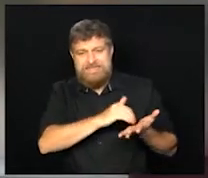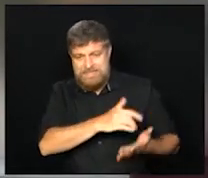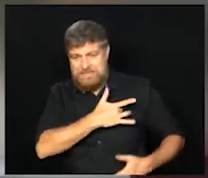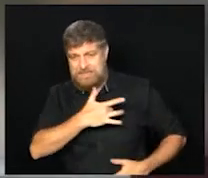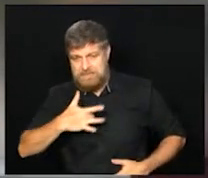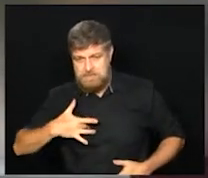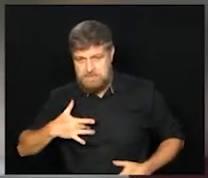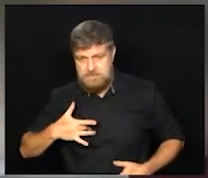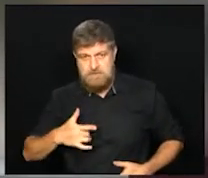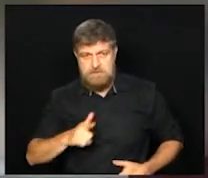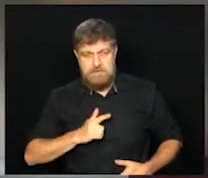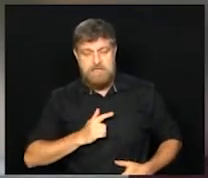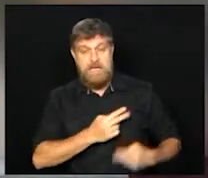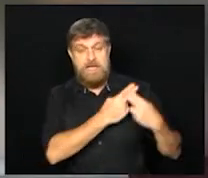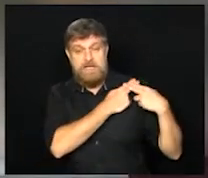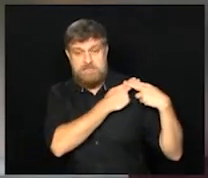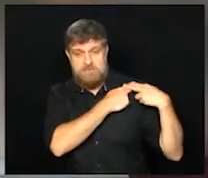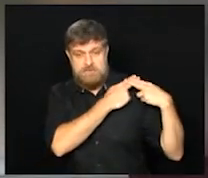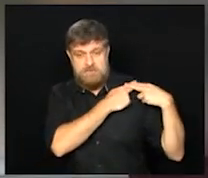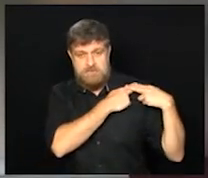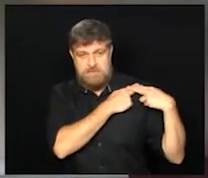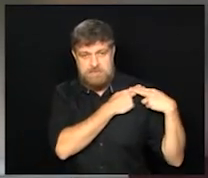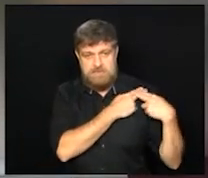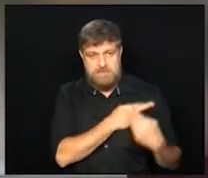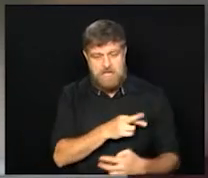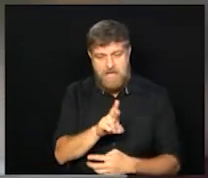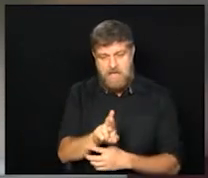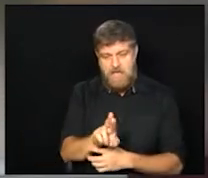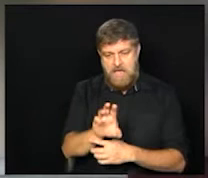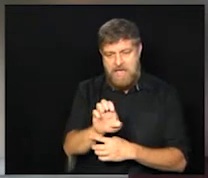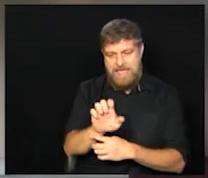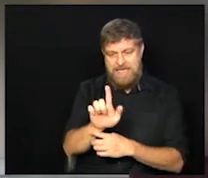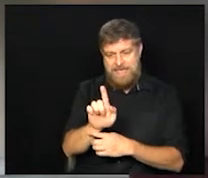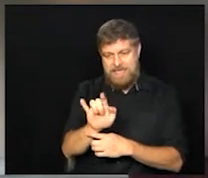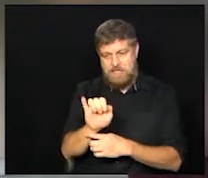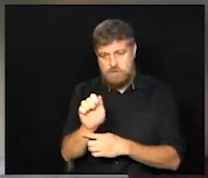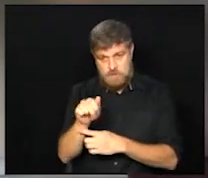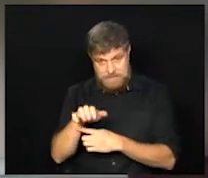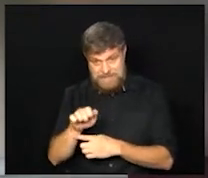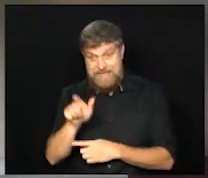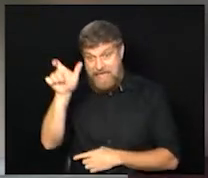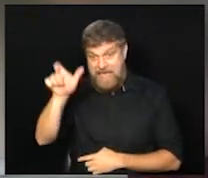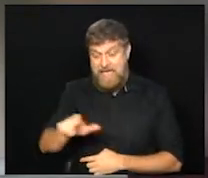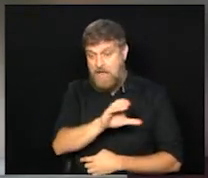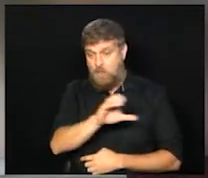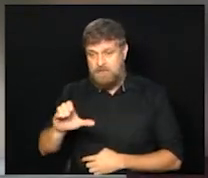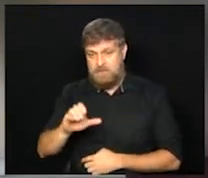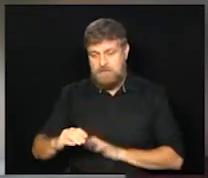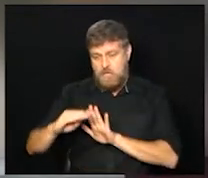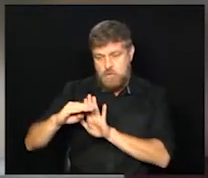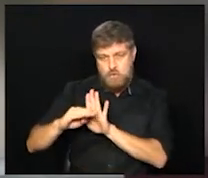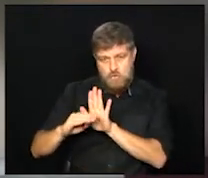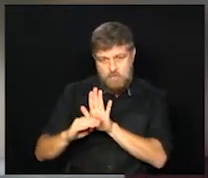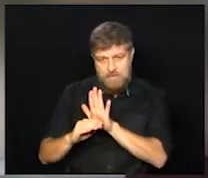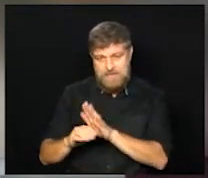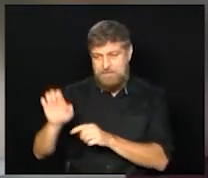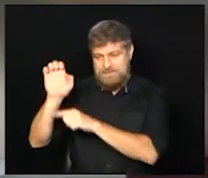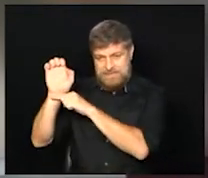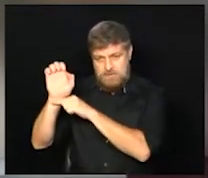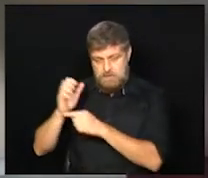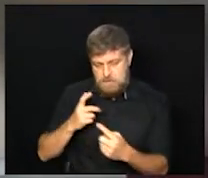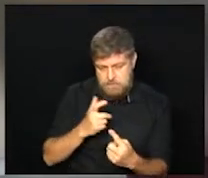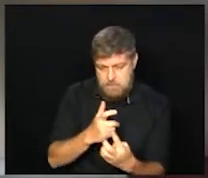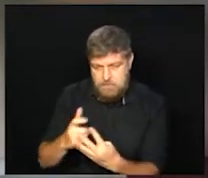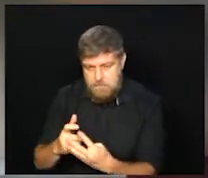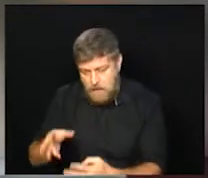Saúde, sob a coordenação da doutora Regiane de Paula, coordenadora do PEI, Programa Estadual de Imunização, entendem